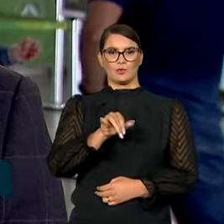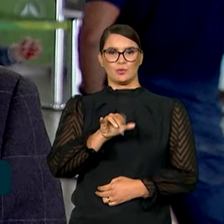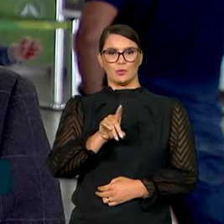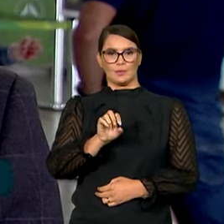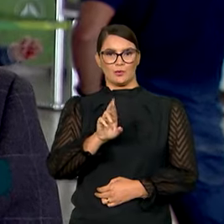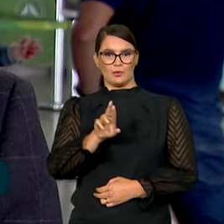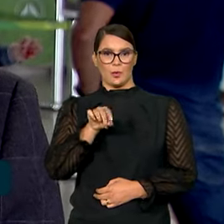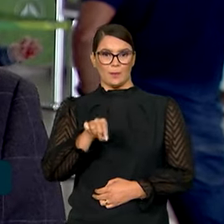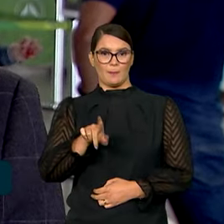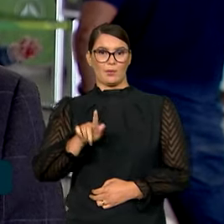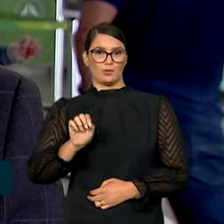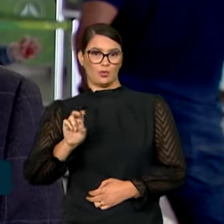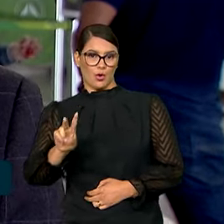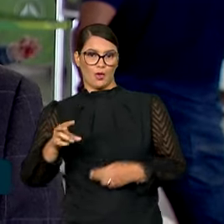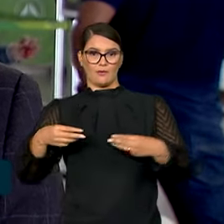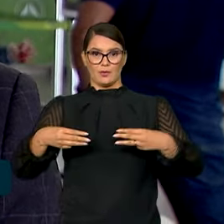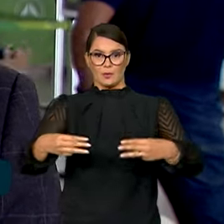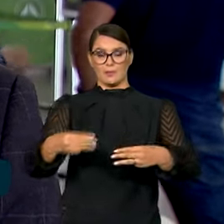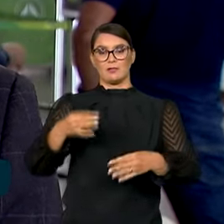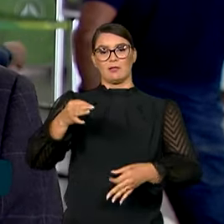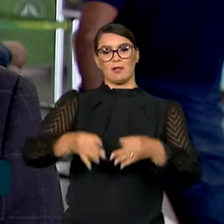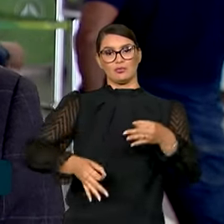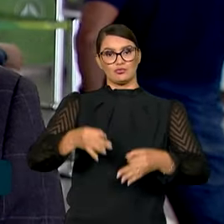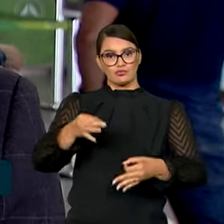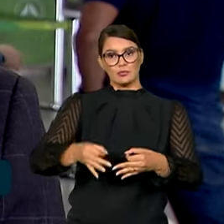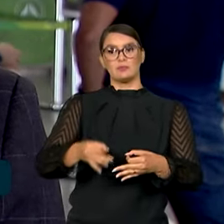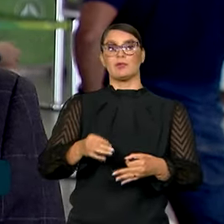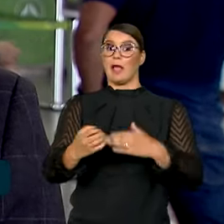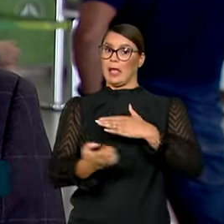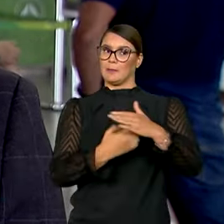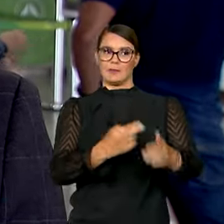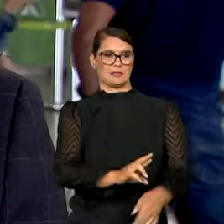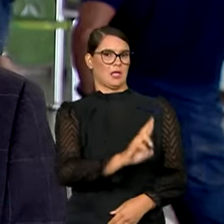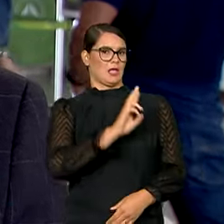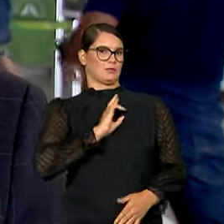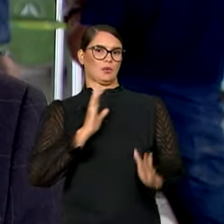Ministério da Justiça, que ele faz a reclamação e a empresa tem que respondê-lo em até 10 dias.